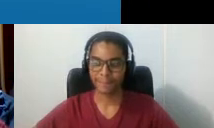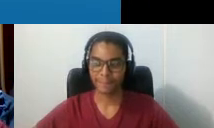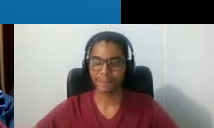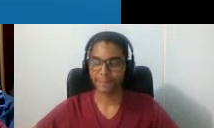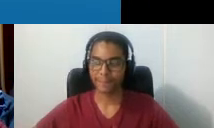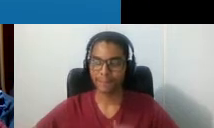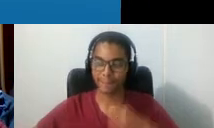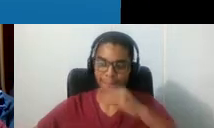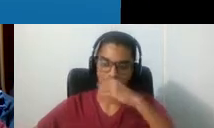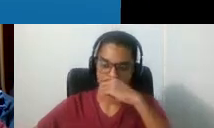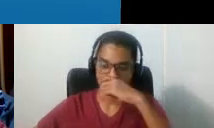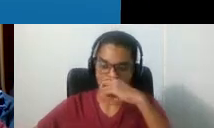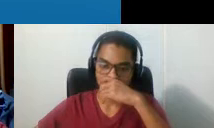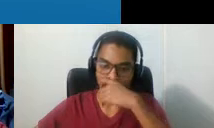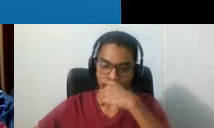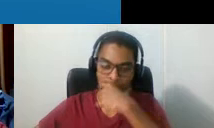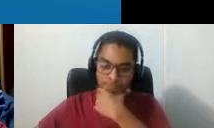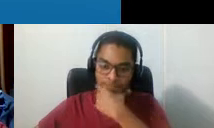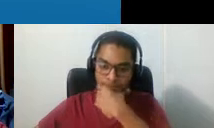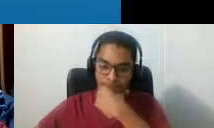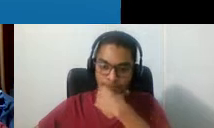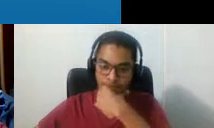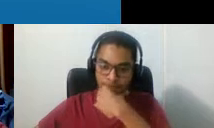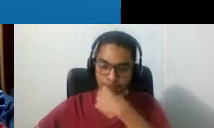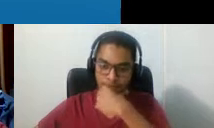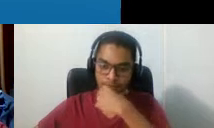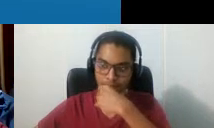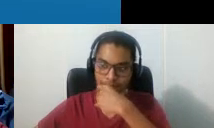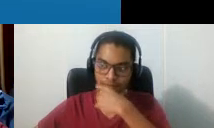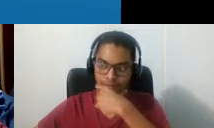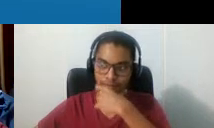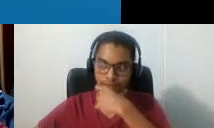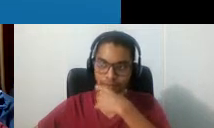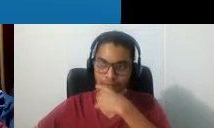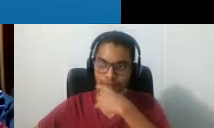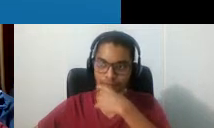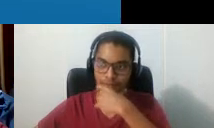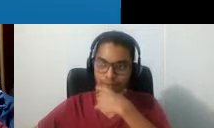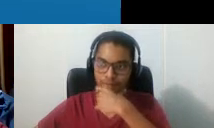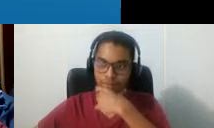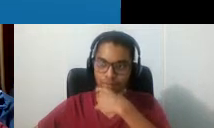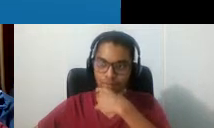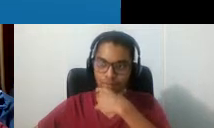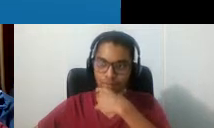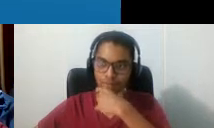tonto. Que é uma coisa que se chama gelo seco. Todo mundo conhece gelo seco aí, pessoal?